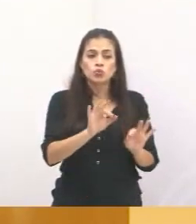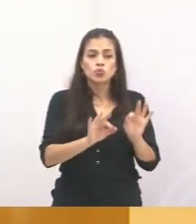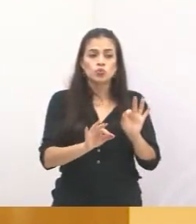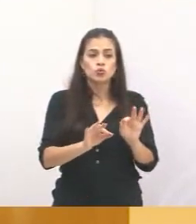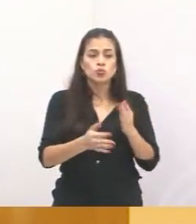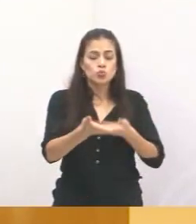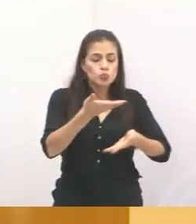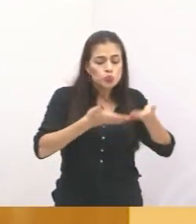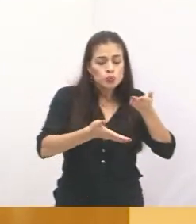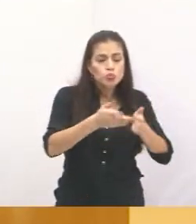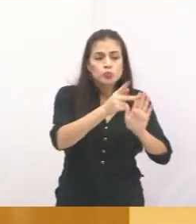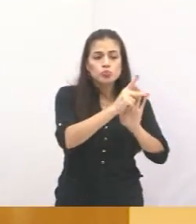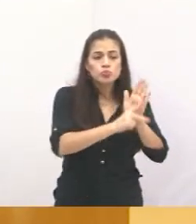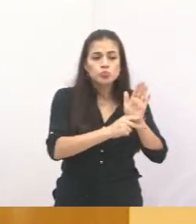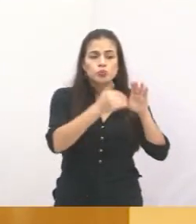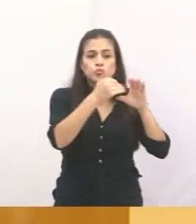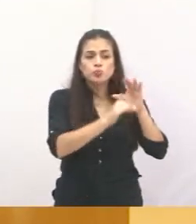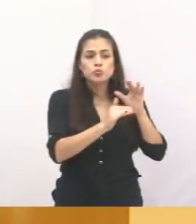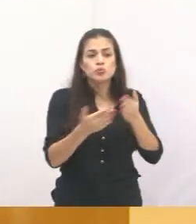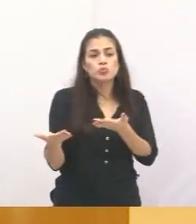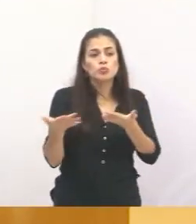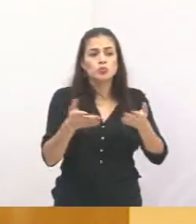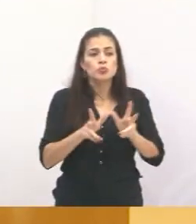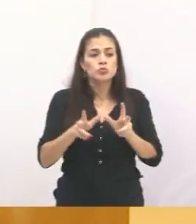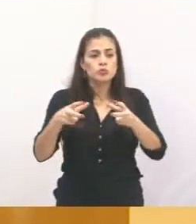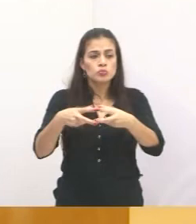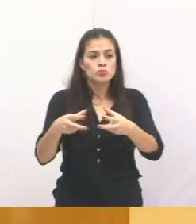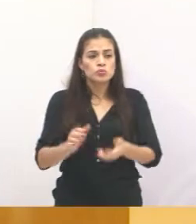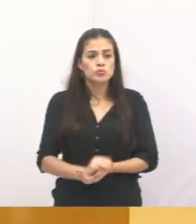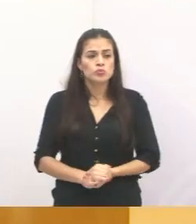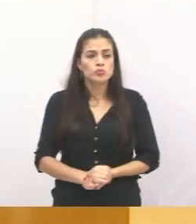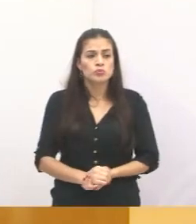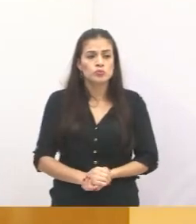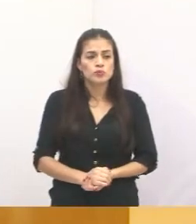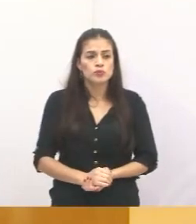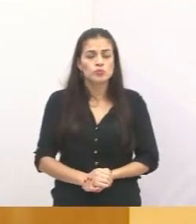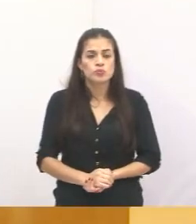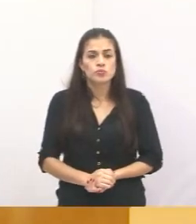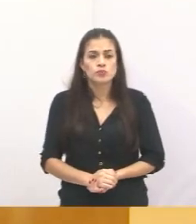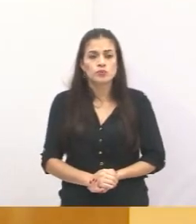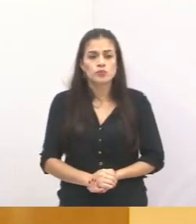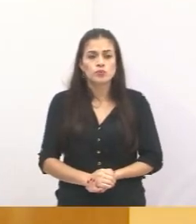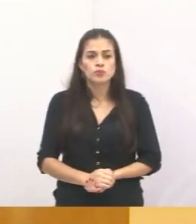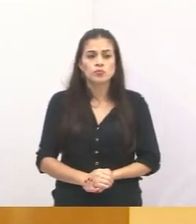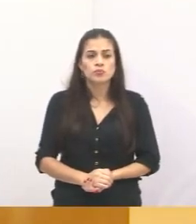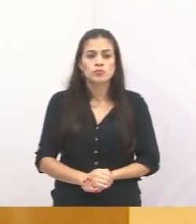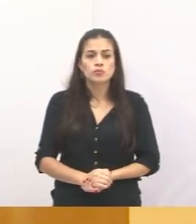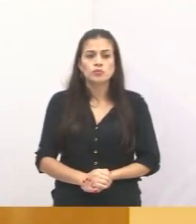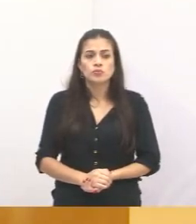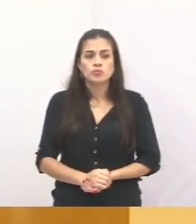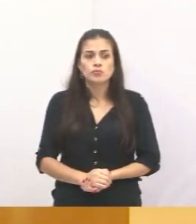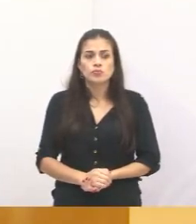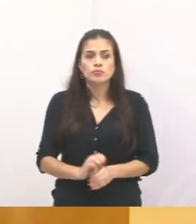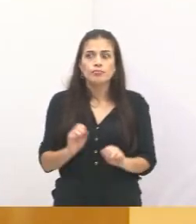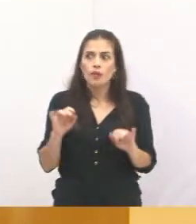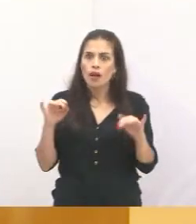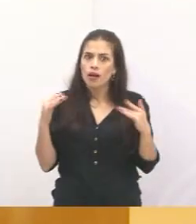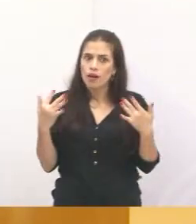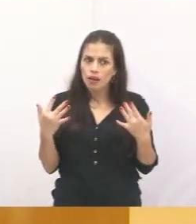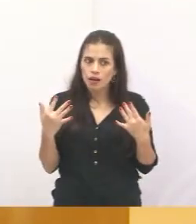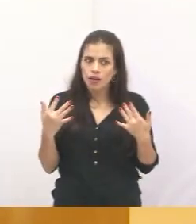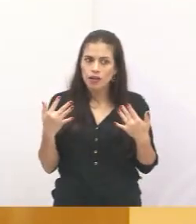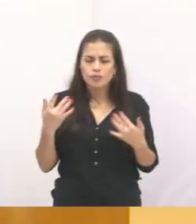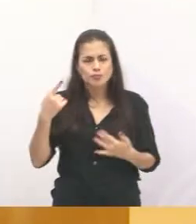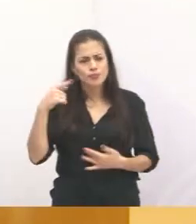sobre os projetos que são encaminhados à Casa Legislativa. E pasmem, né? Porque,